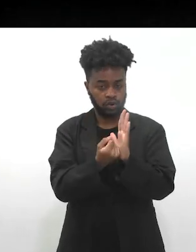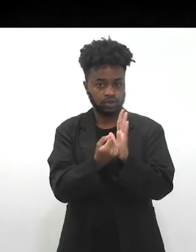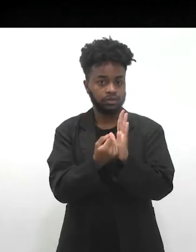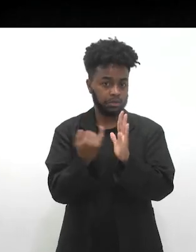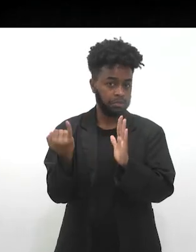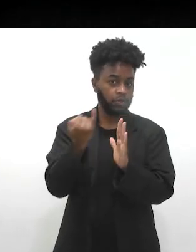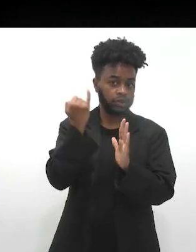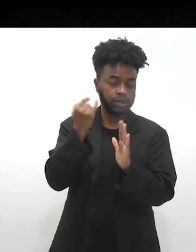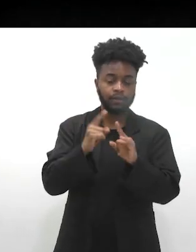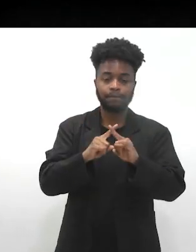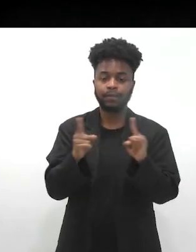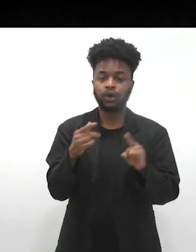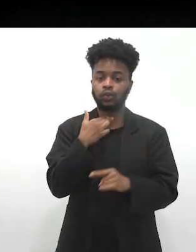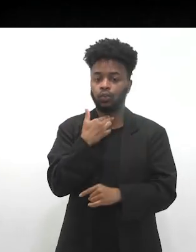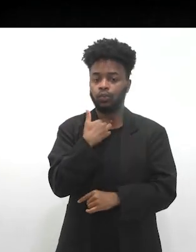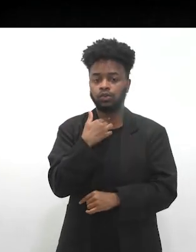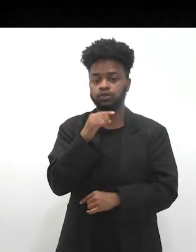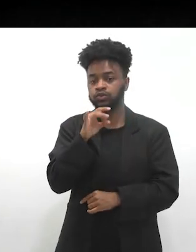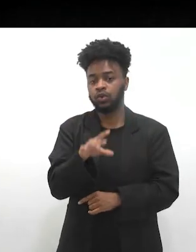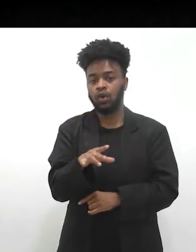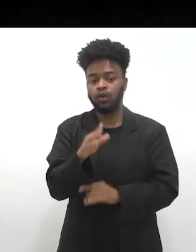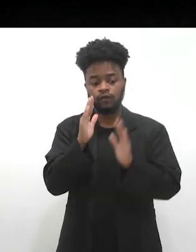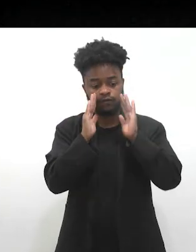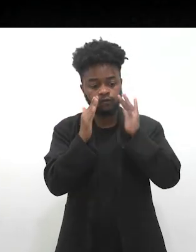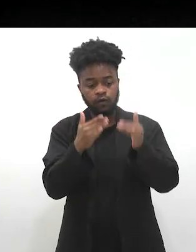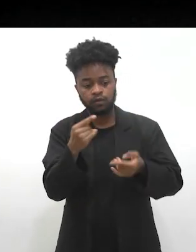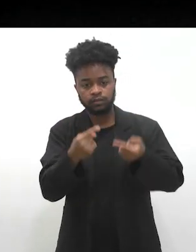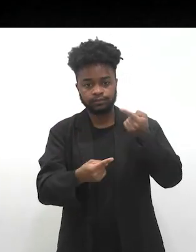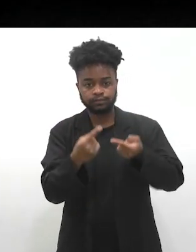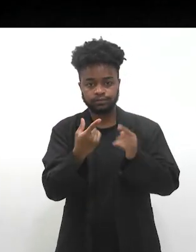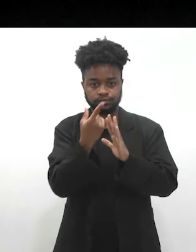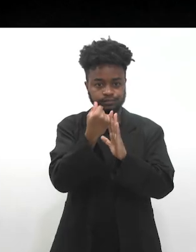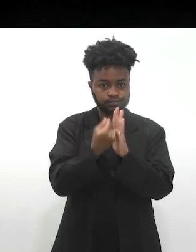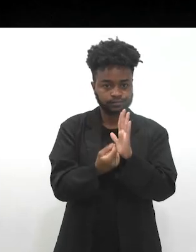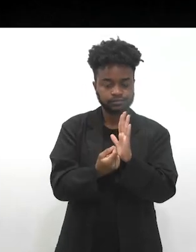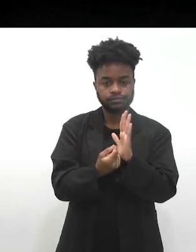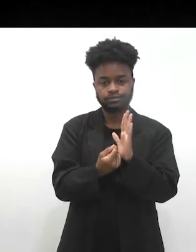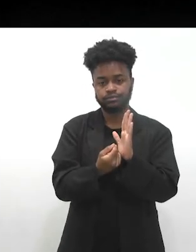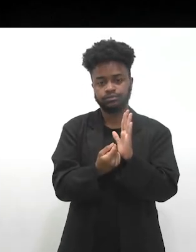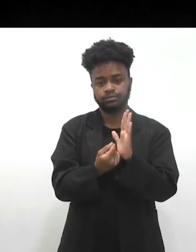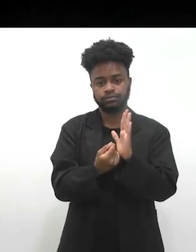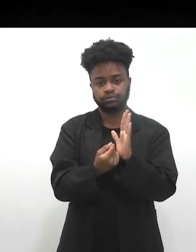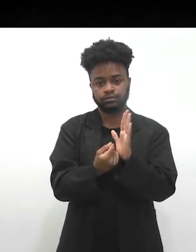orçamentário ele é fundamental, mas não podemos apenas concentrar no debate orçamentário